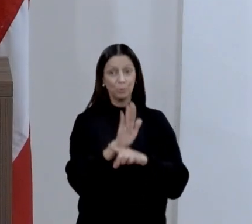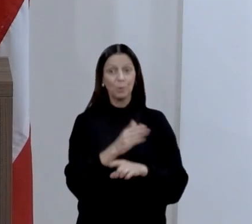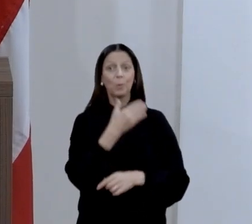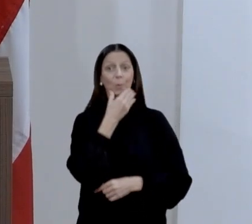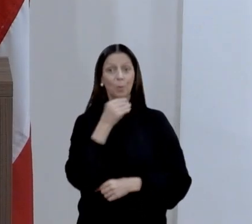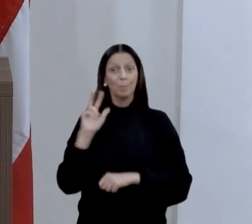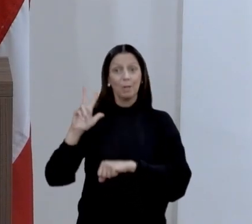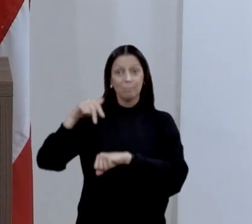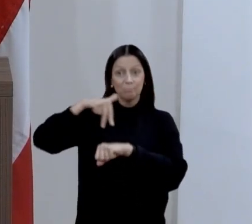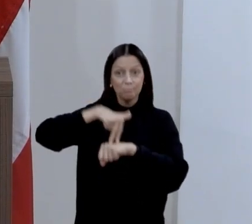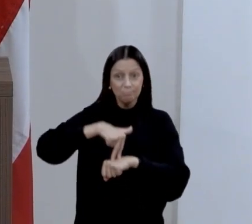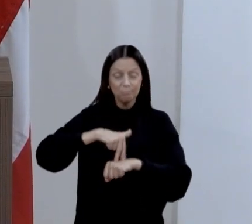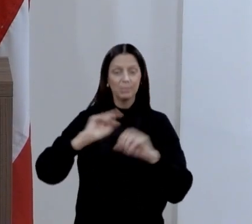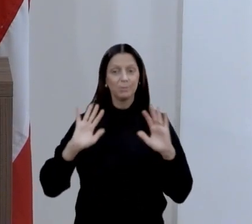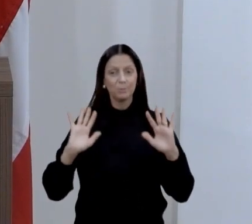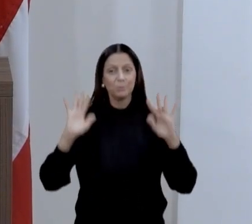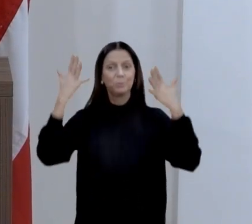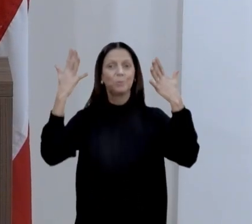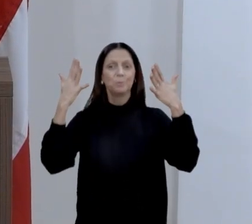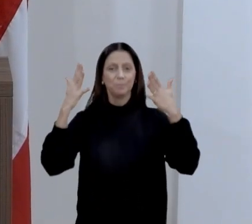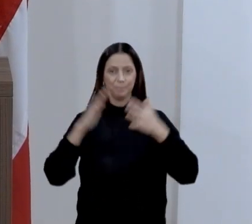esse grande